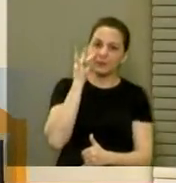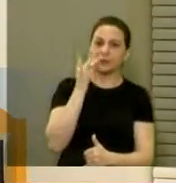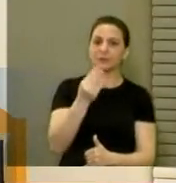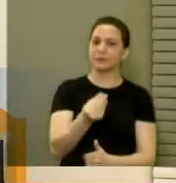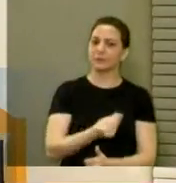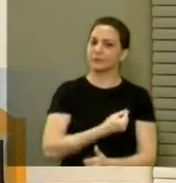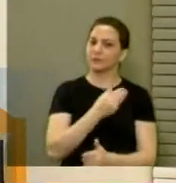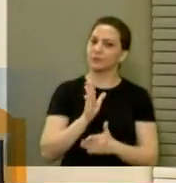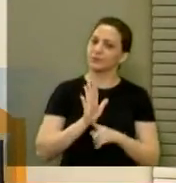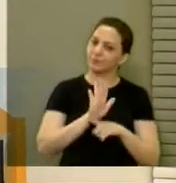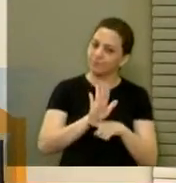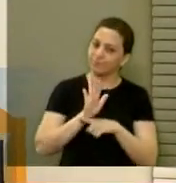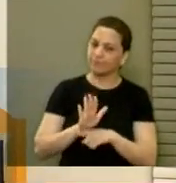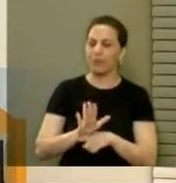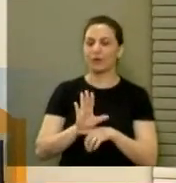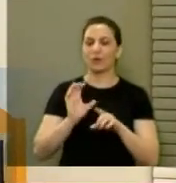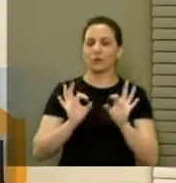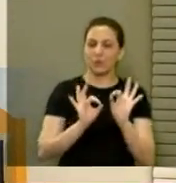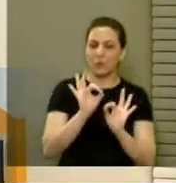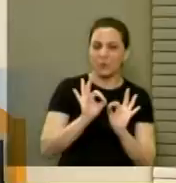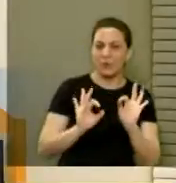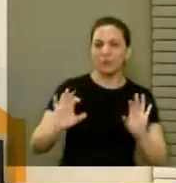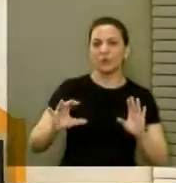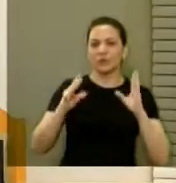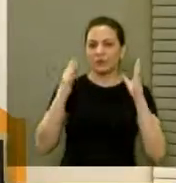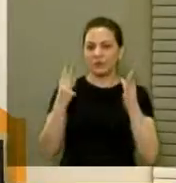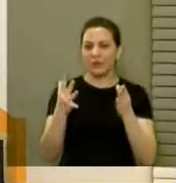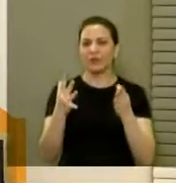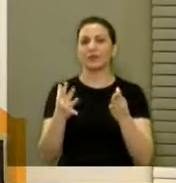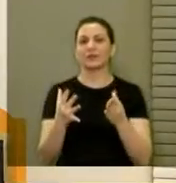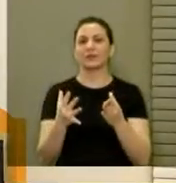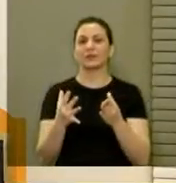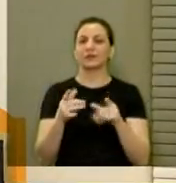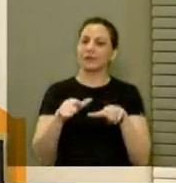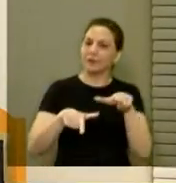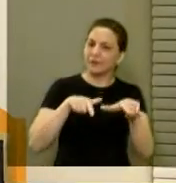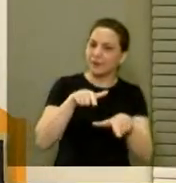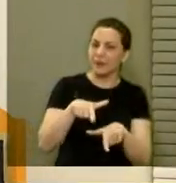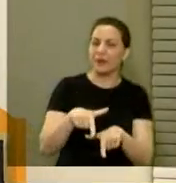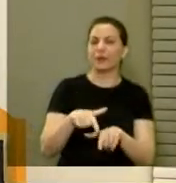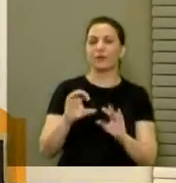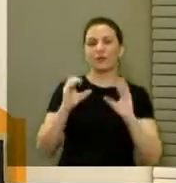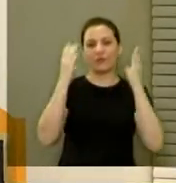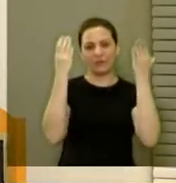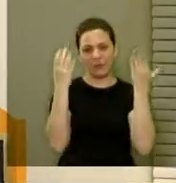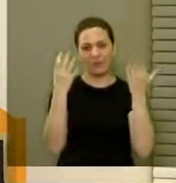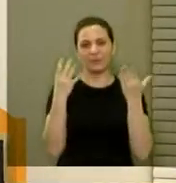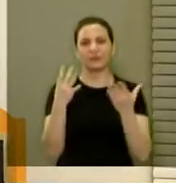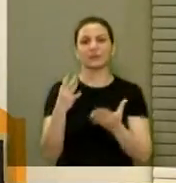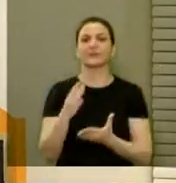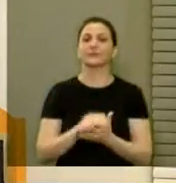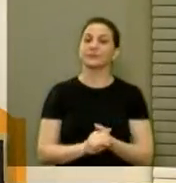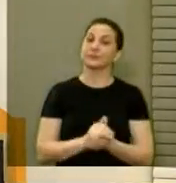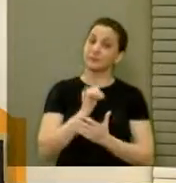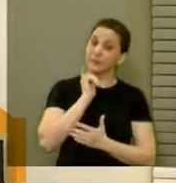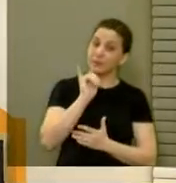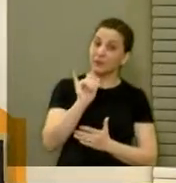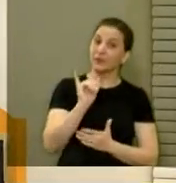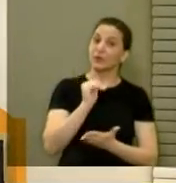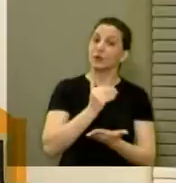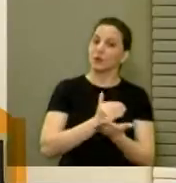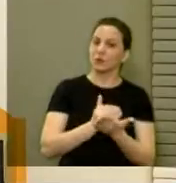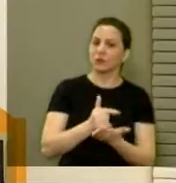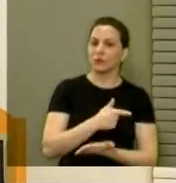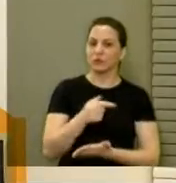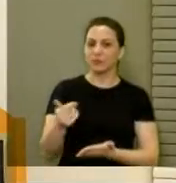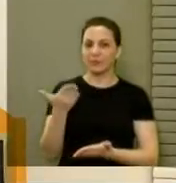colaboraram na organização do evento como voluntários que trabalharam tanabata é dizer que começou na semana